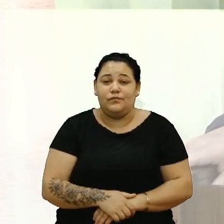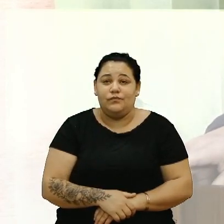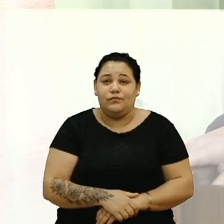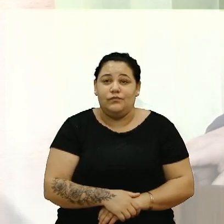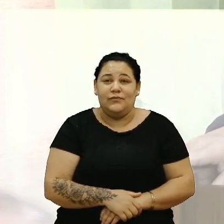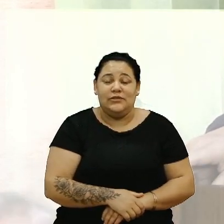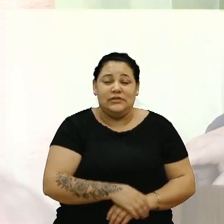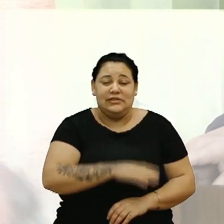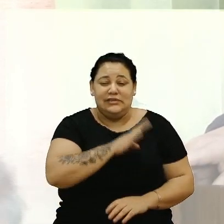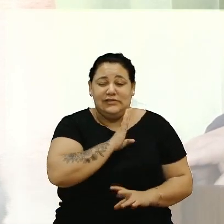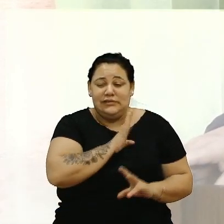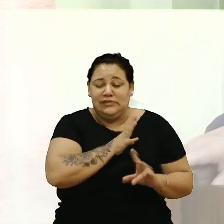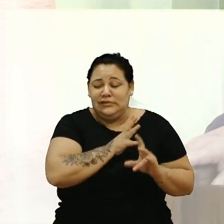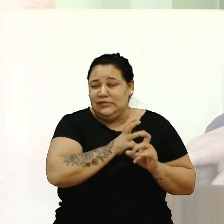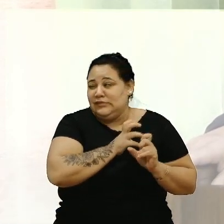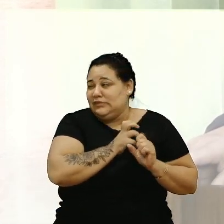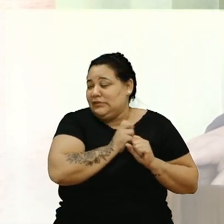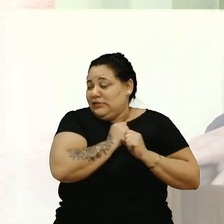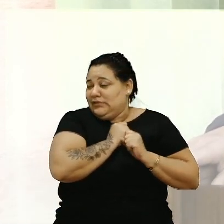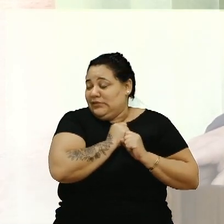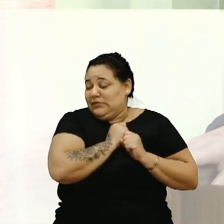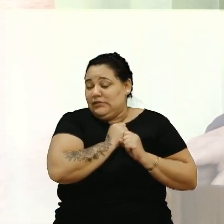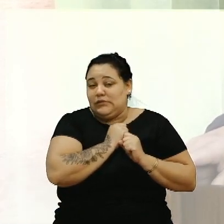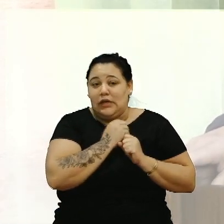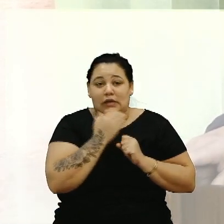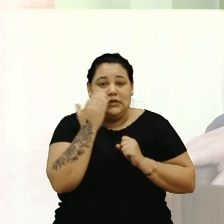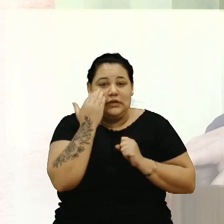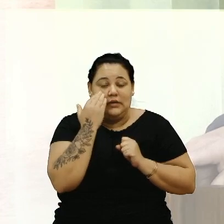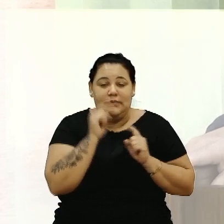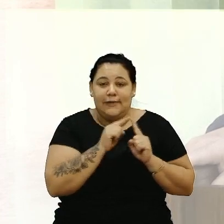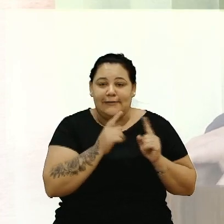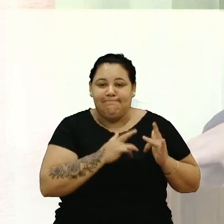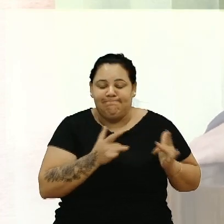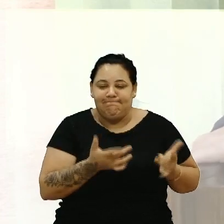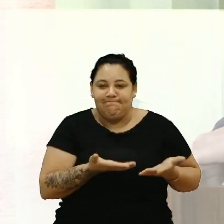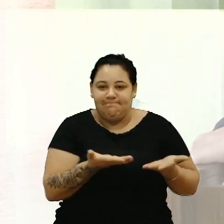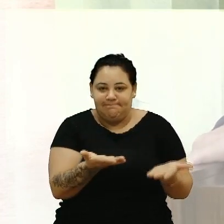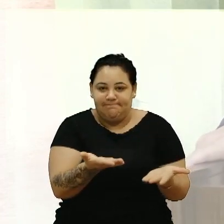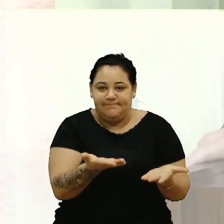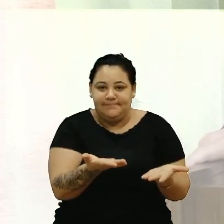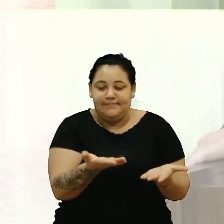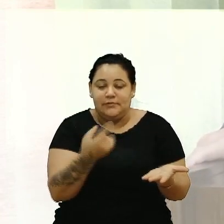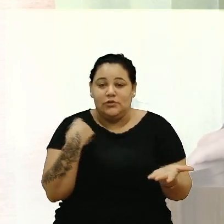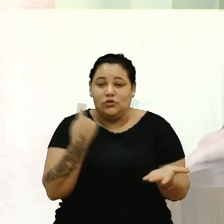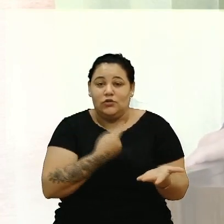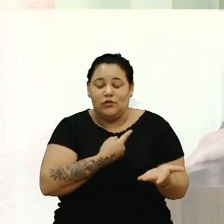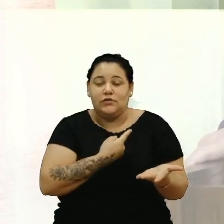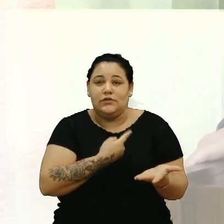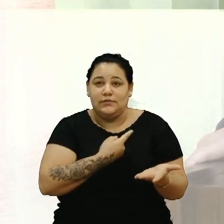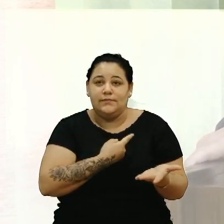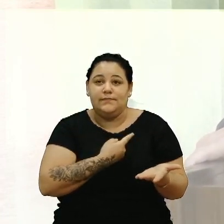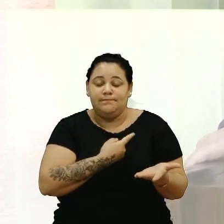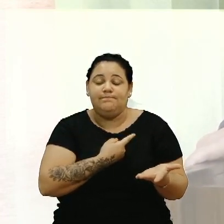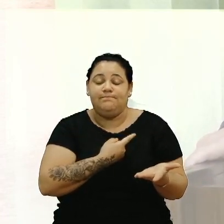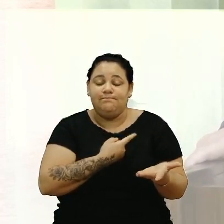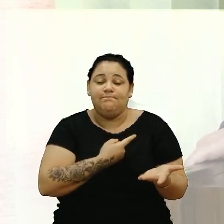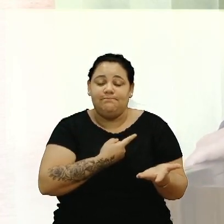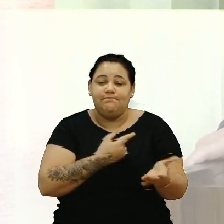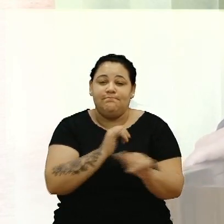coração apertado, né? Mas com muita solidariedade que a gente se dirige à comunidade